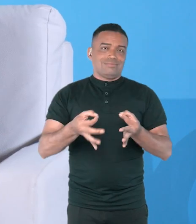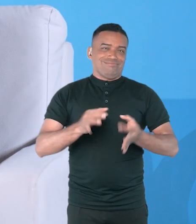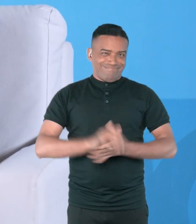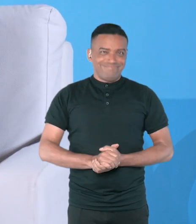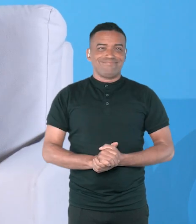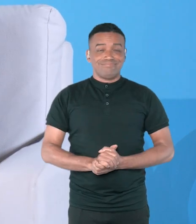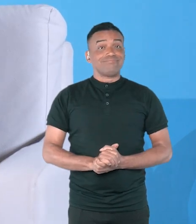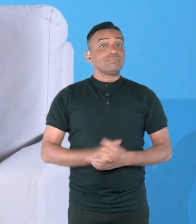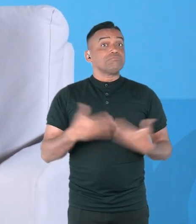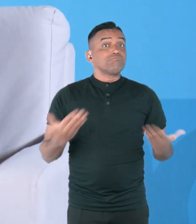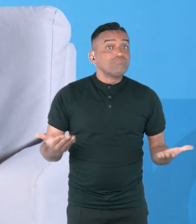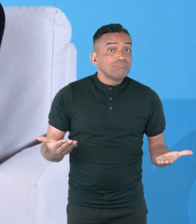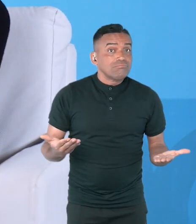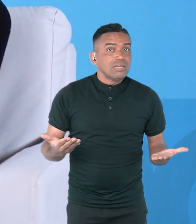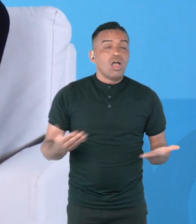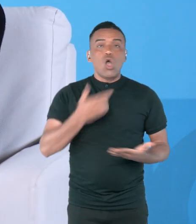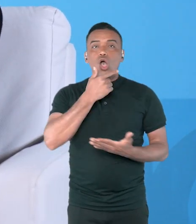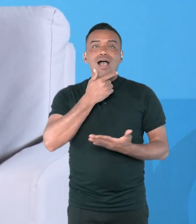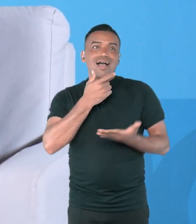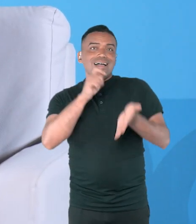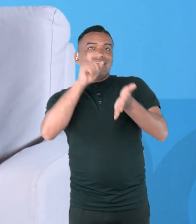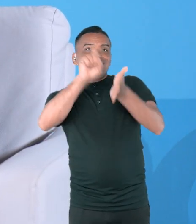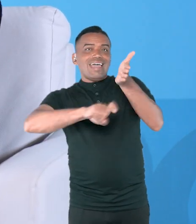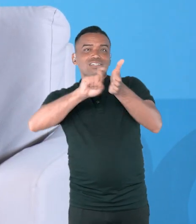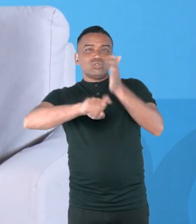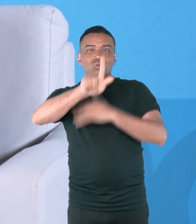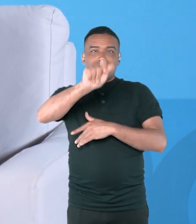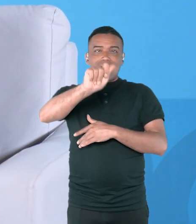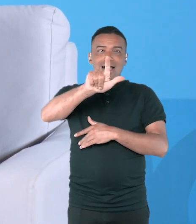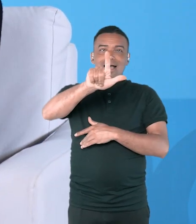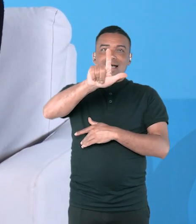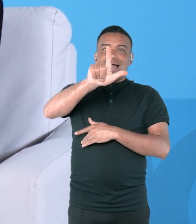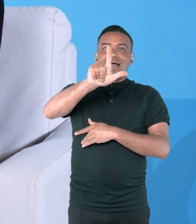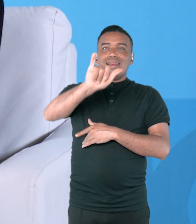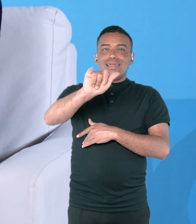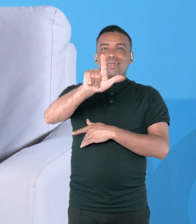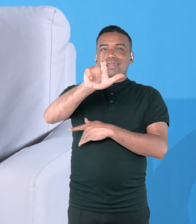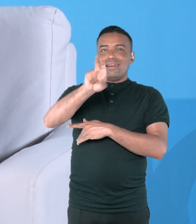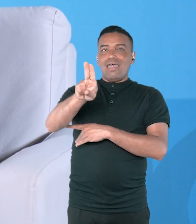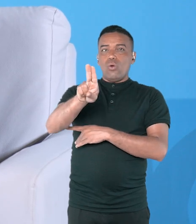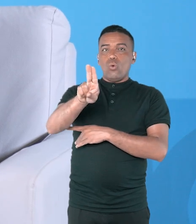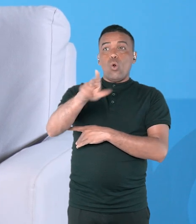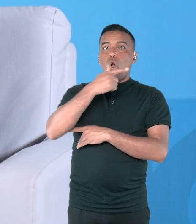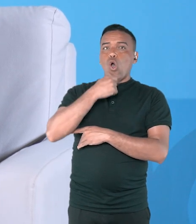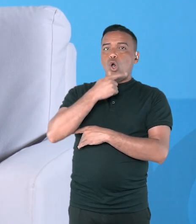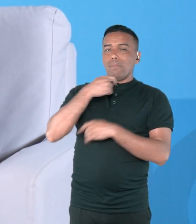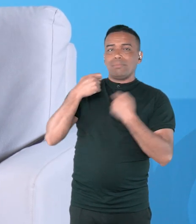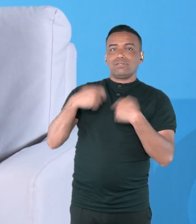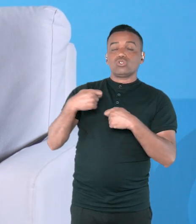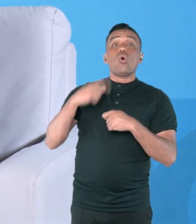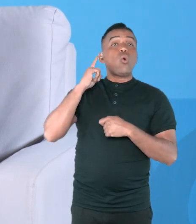atento. E o Galileu era a peça que falava disso. Esse homem que precisou